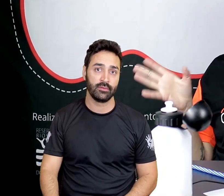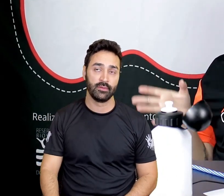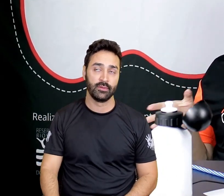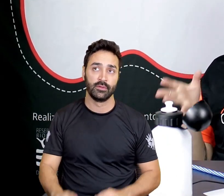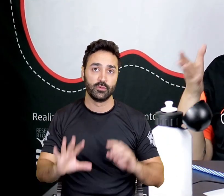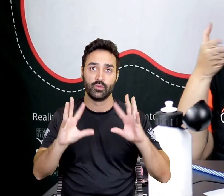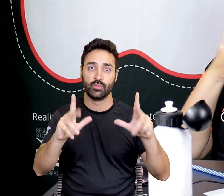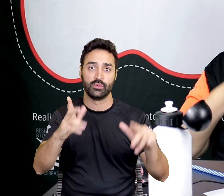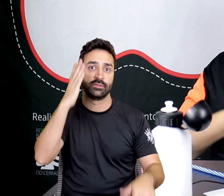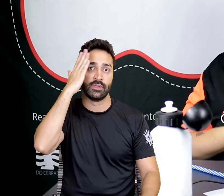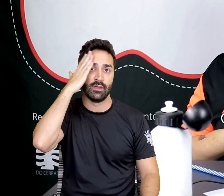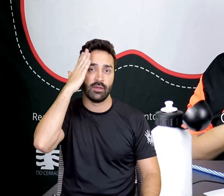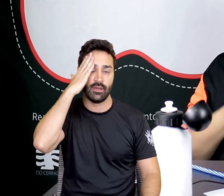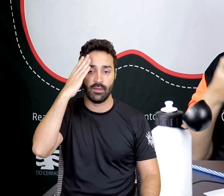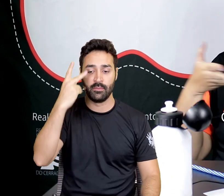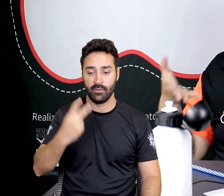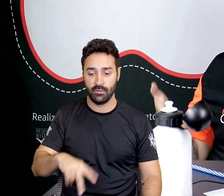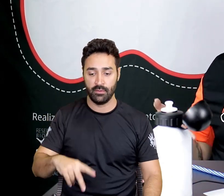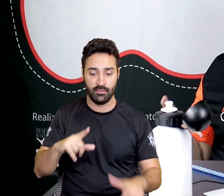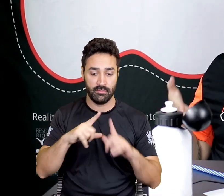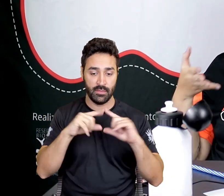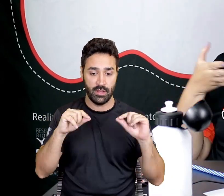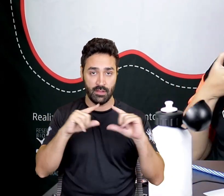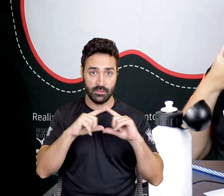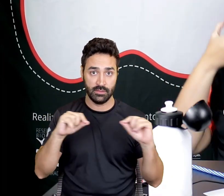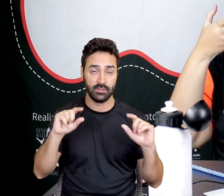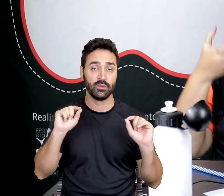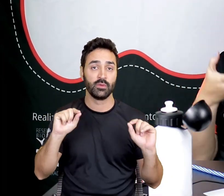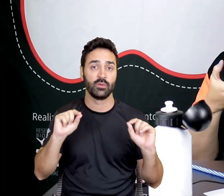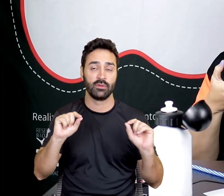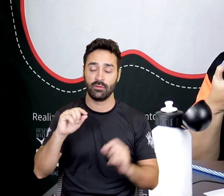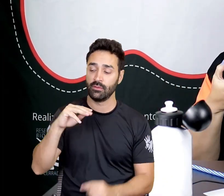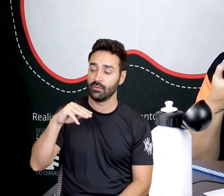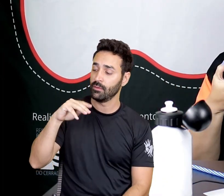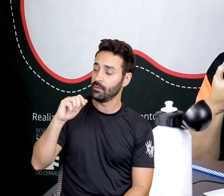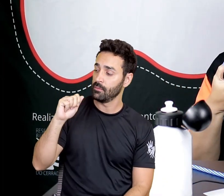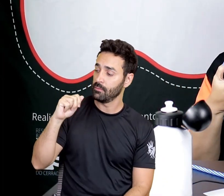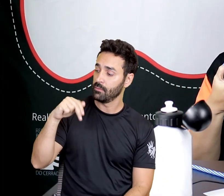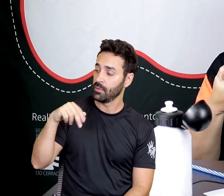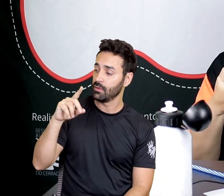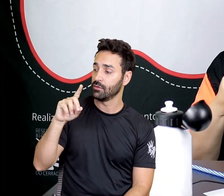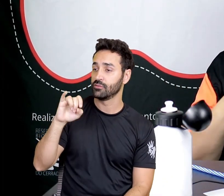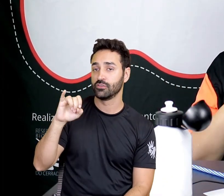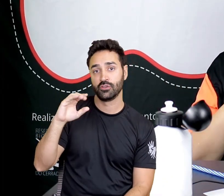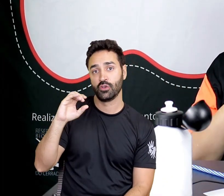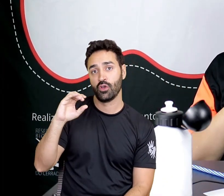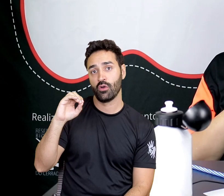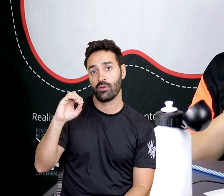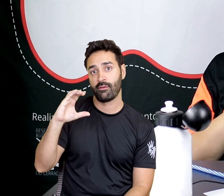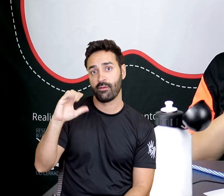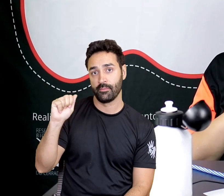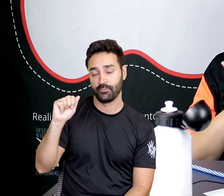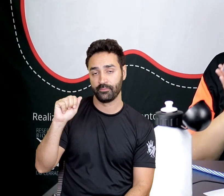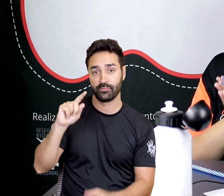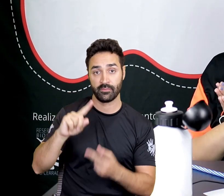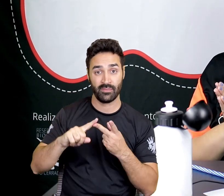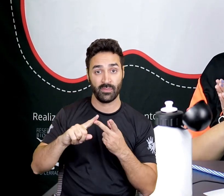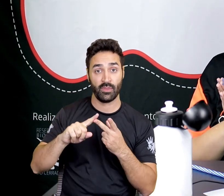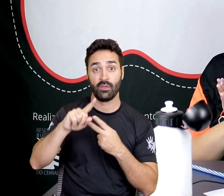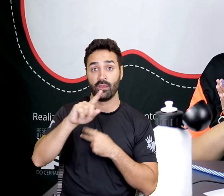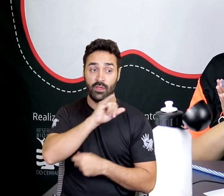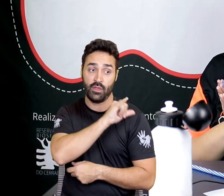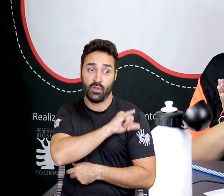todo mundo fala, que aqui em Brasília, que a gente está em Brasília, a gente fala mandioca. No Rio de Janeiro é